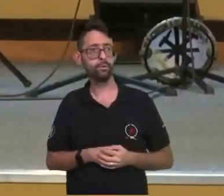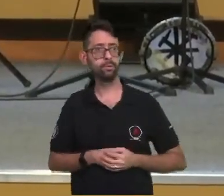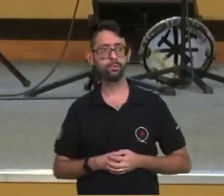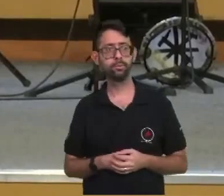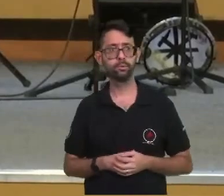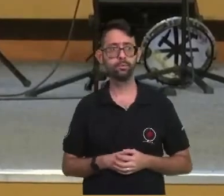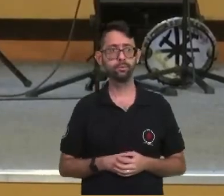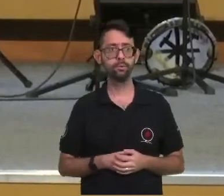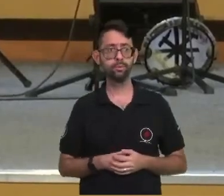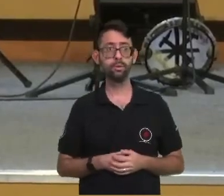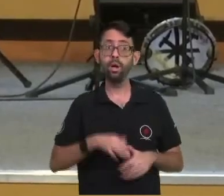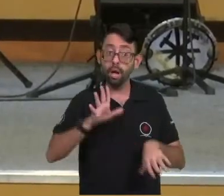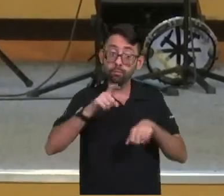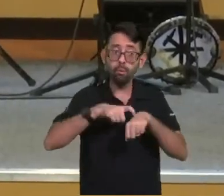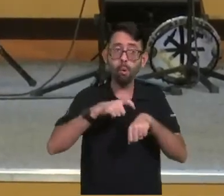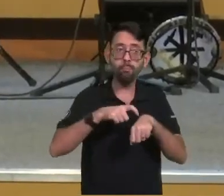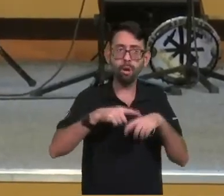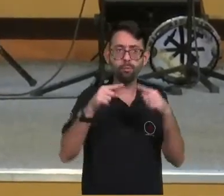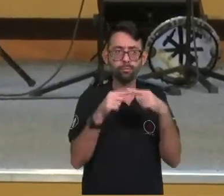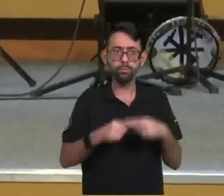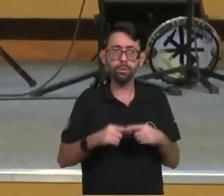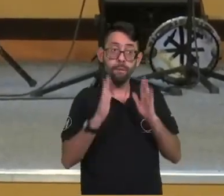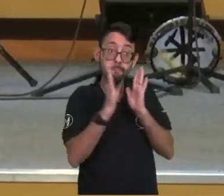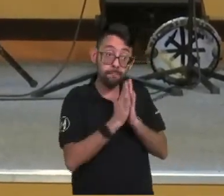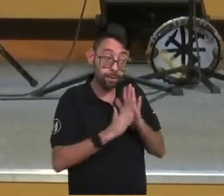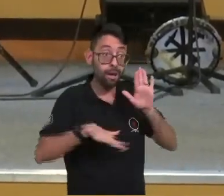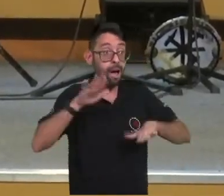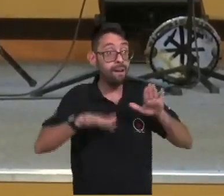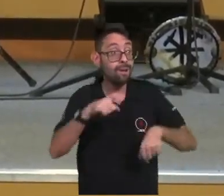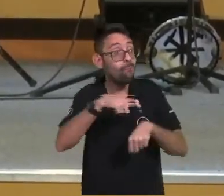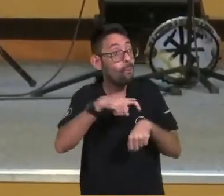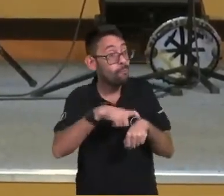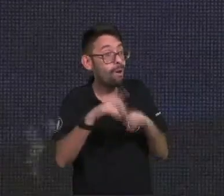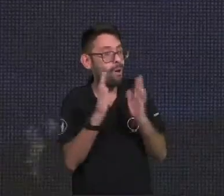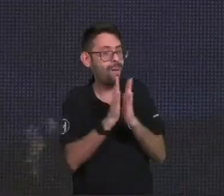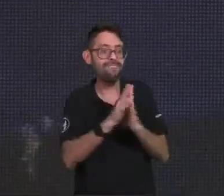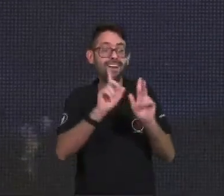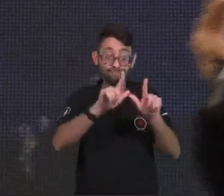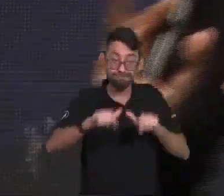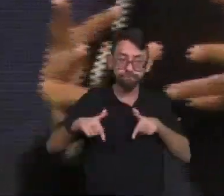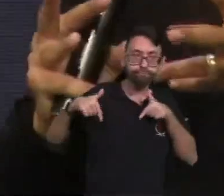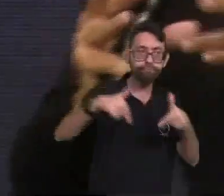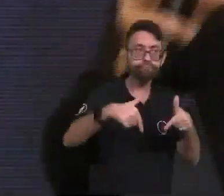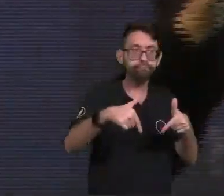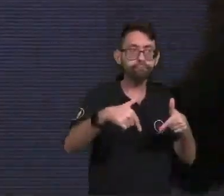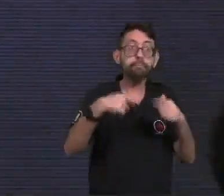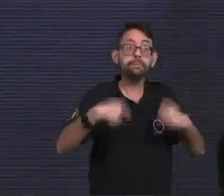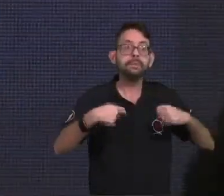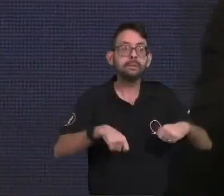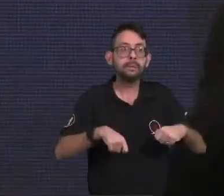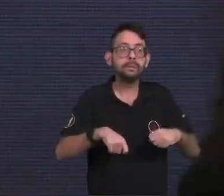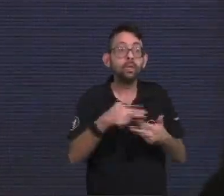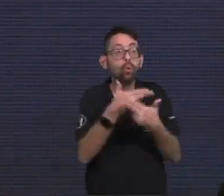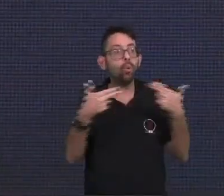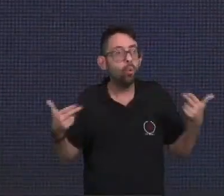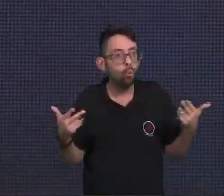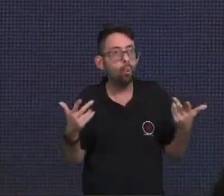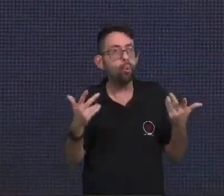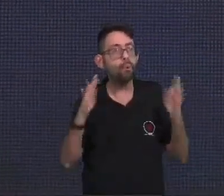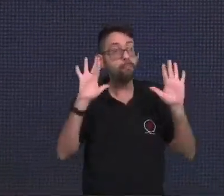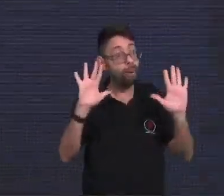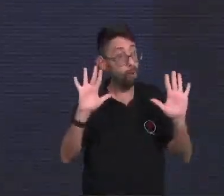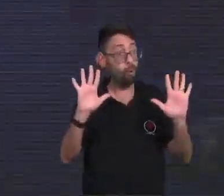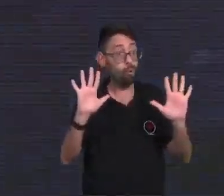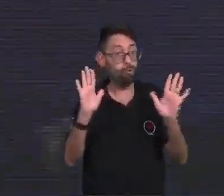Porque tem hora que é para orar, sim ou não? Mas tem hora que não é para orar, meu filho. Tem hora que é para agir. Então, tem coisas que a sua mão vai entrar em cena.